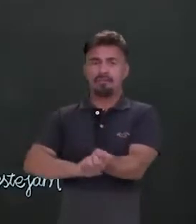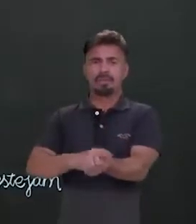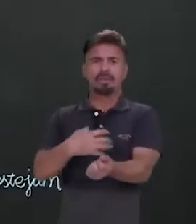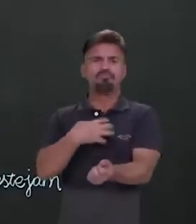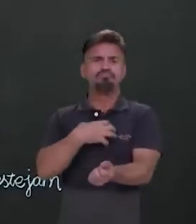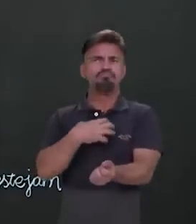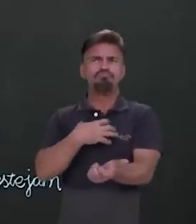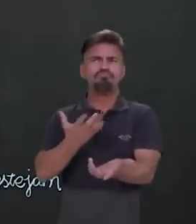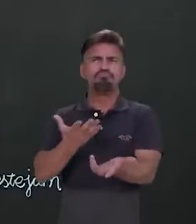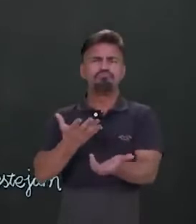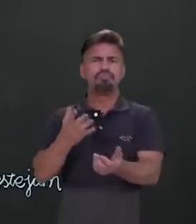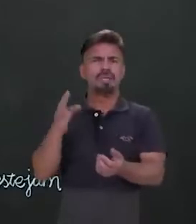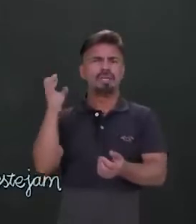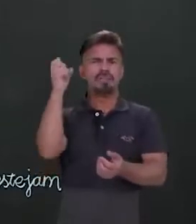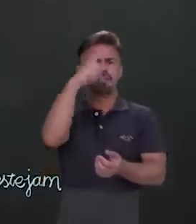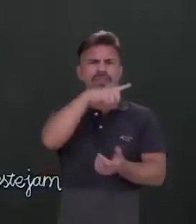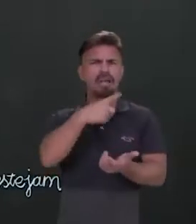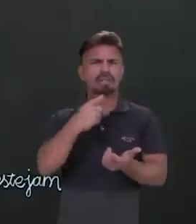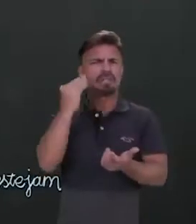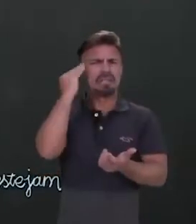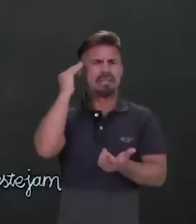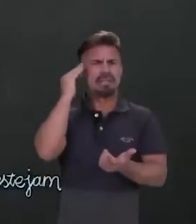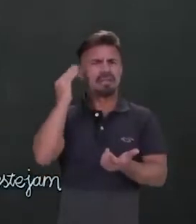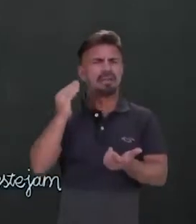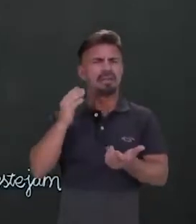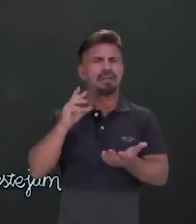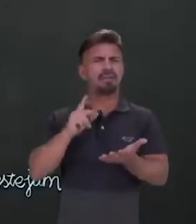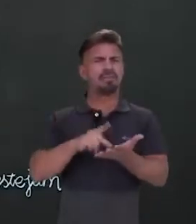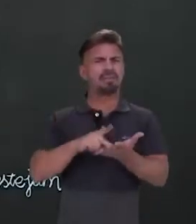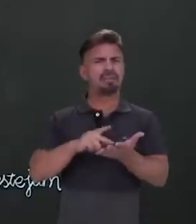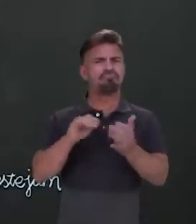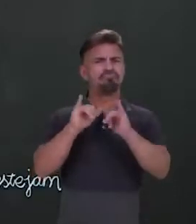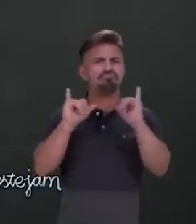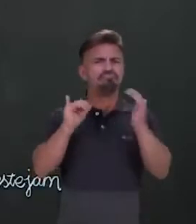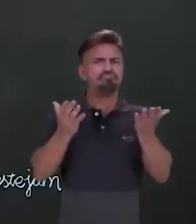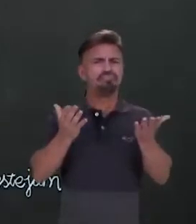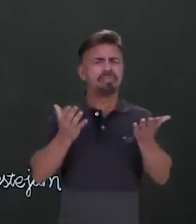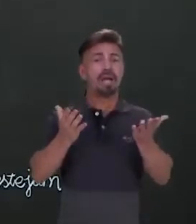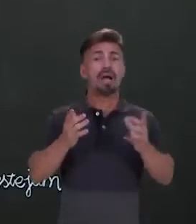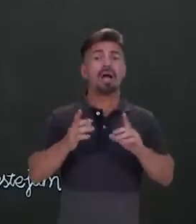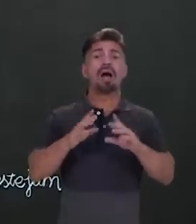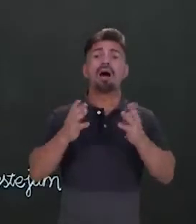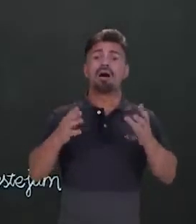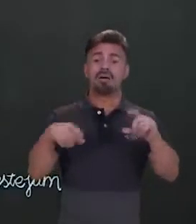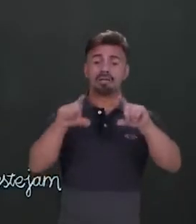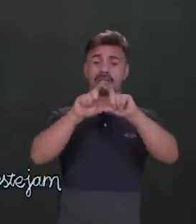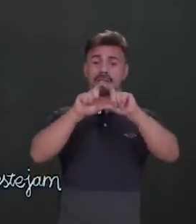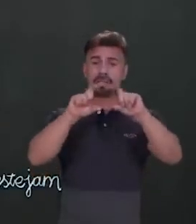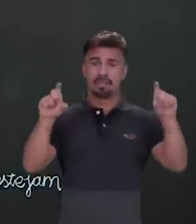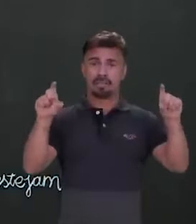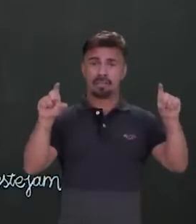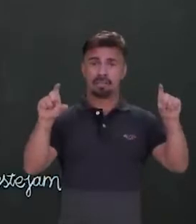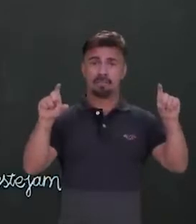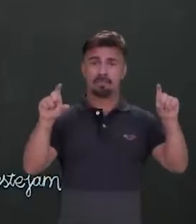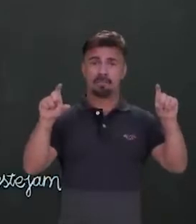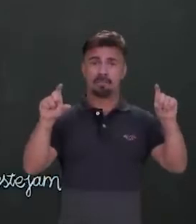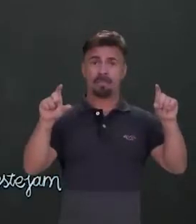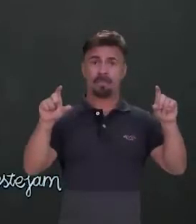uma dificuldade de alguém compreender esse enunciado. Nesse caso, que a oração